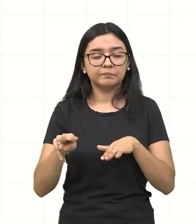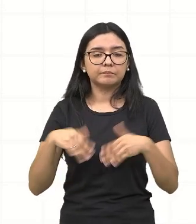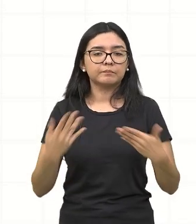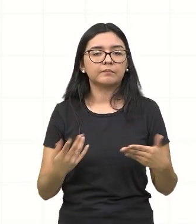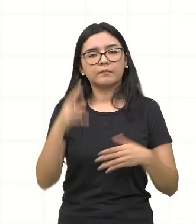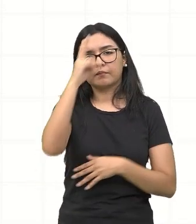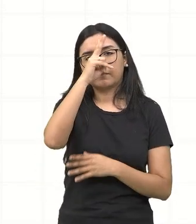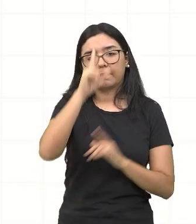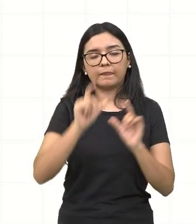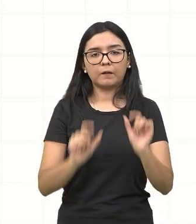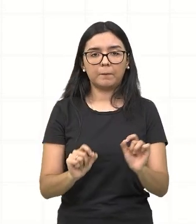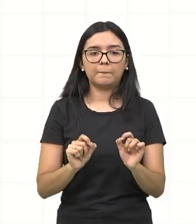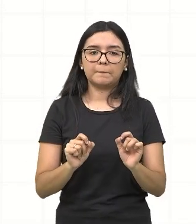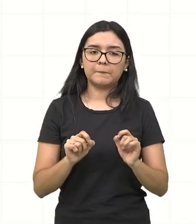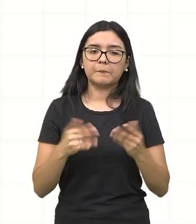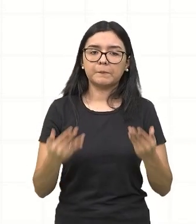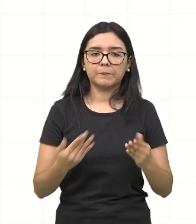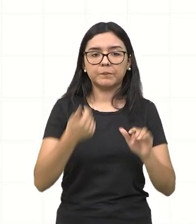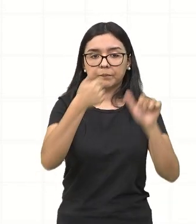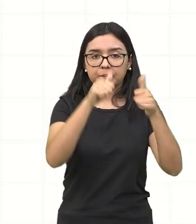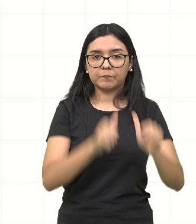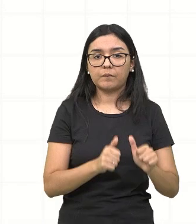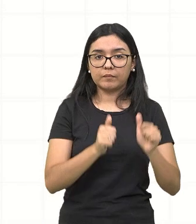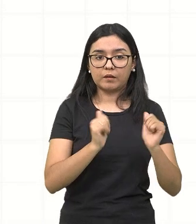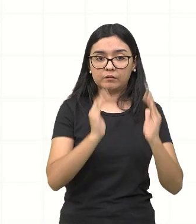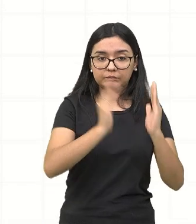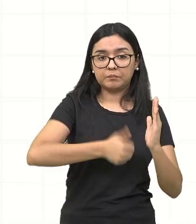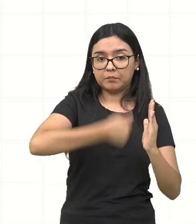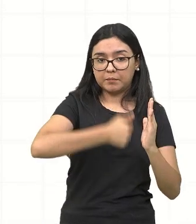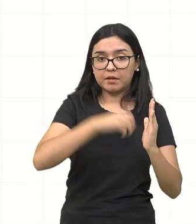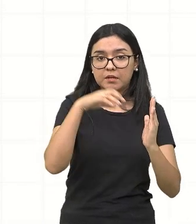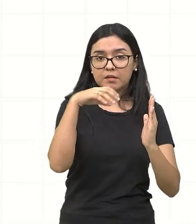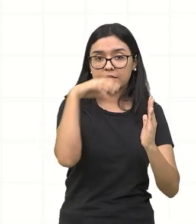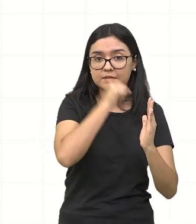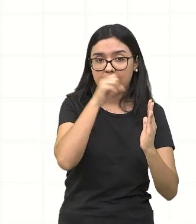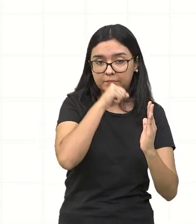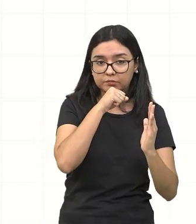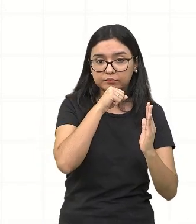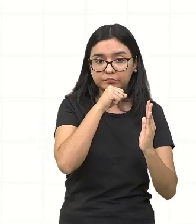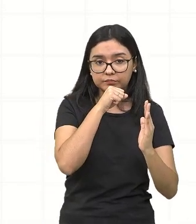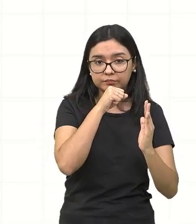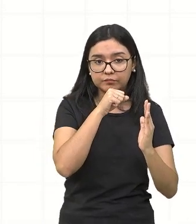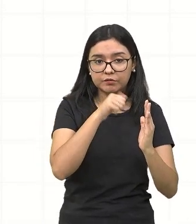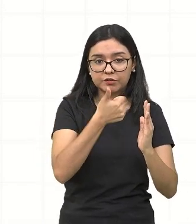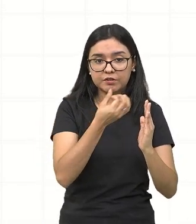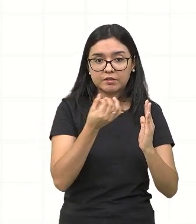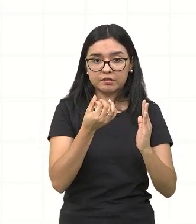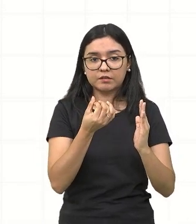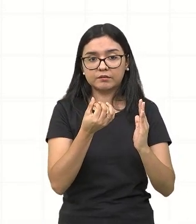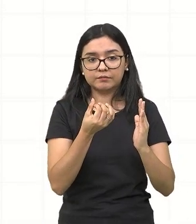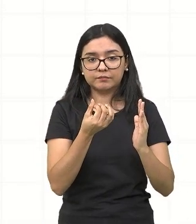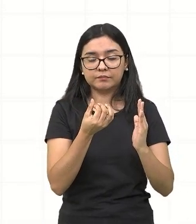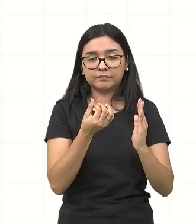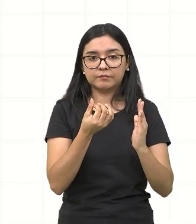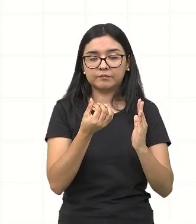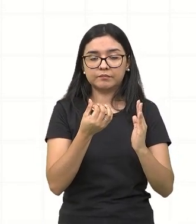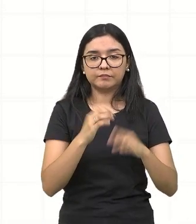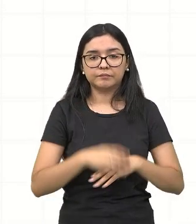começou a ser analisado no sábado, no caso 16/4, até na sexta-feira,